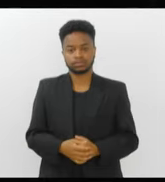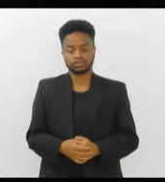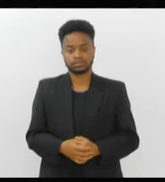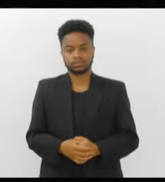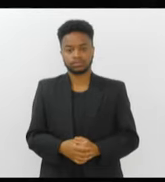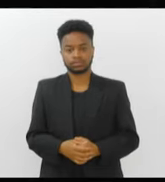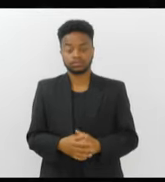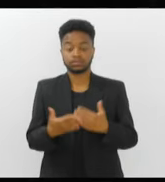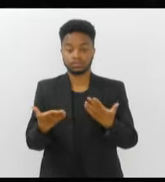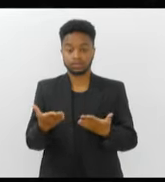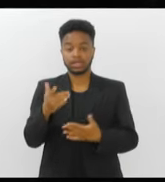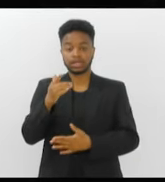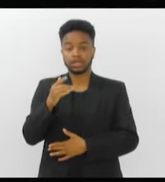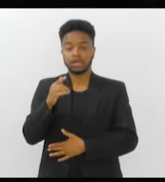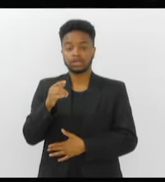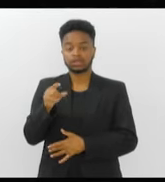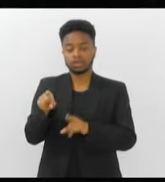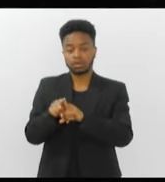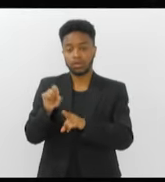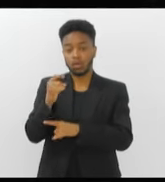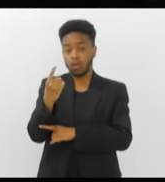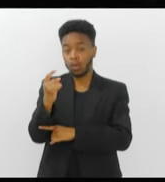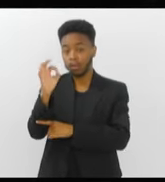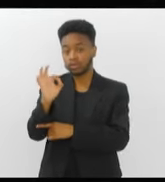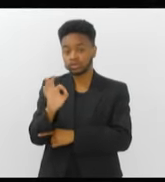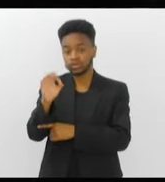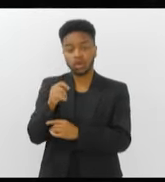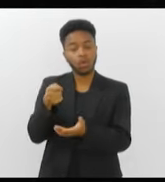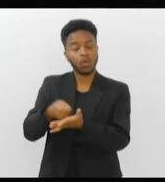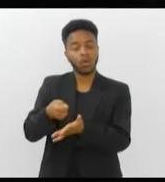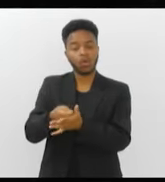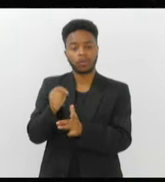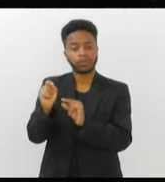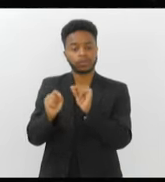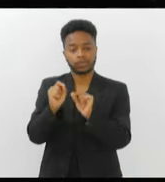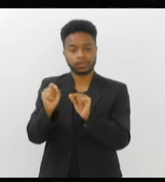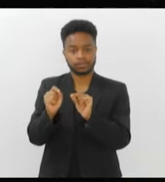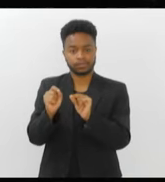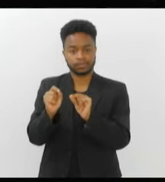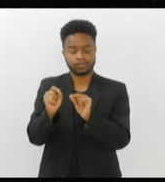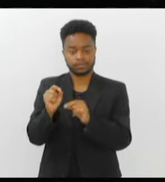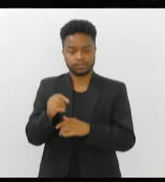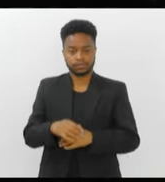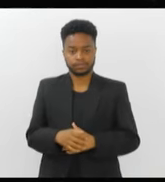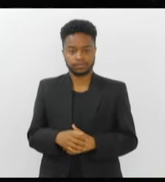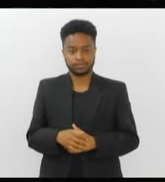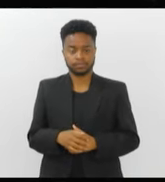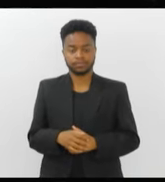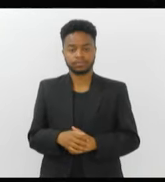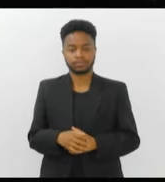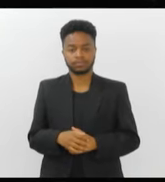sendo esse 1%, obrigatoriamente, deputado Flávio Serafini,